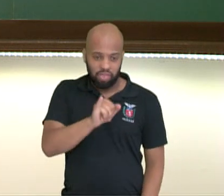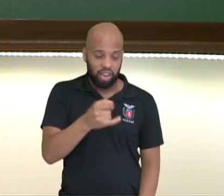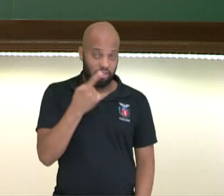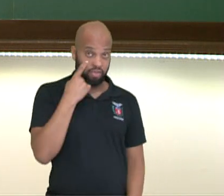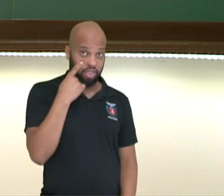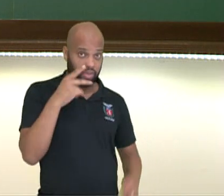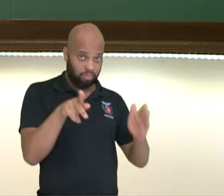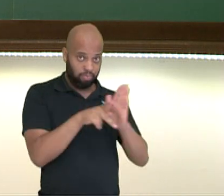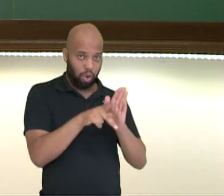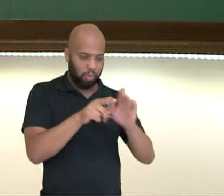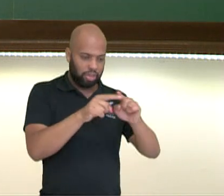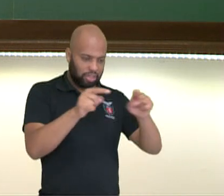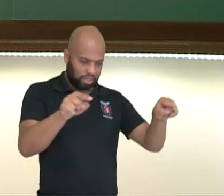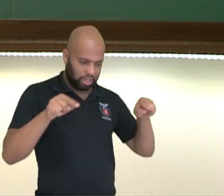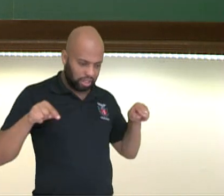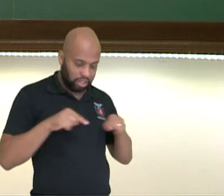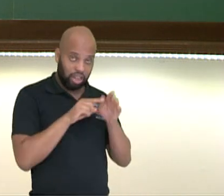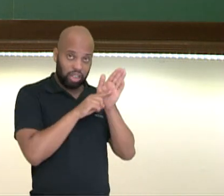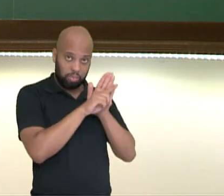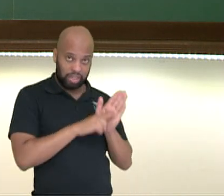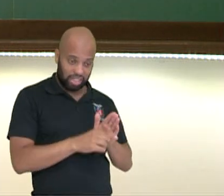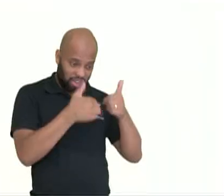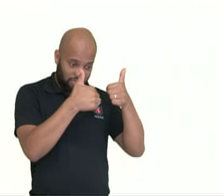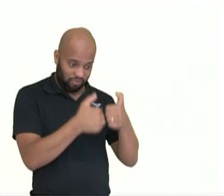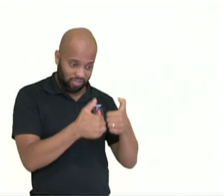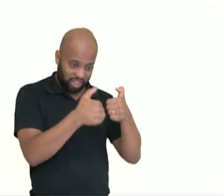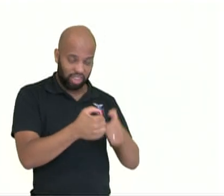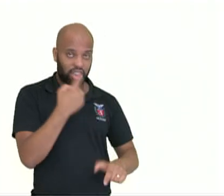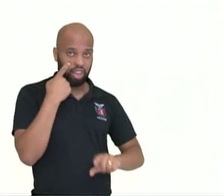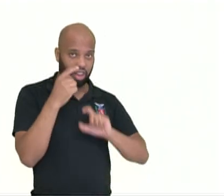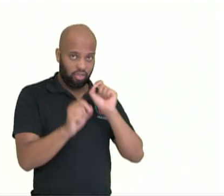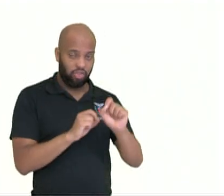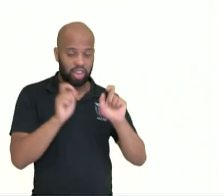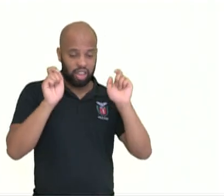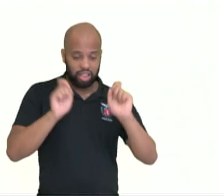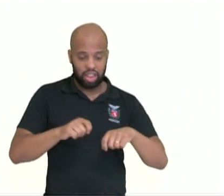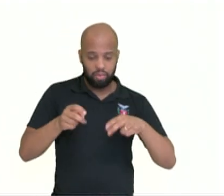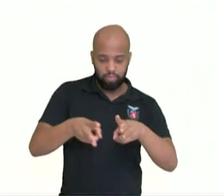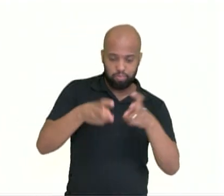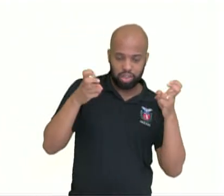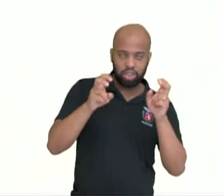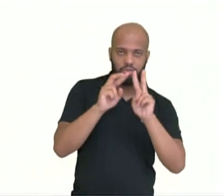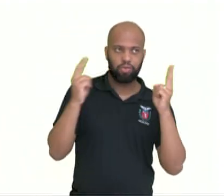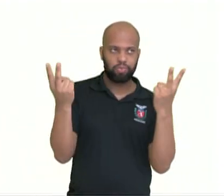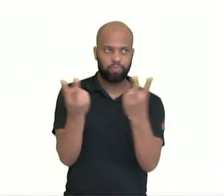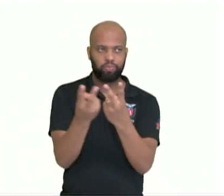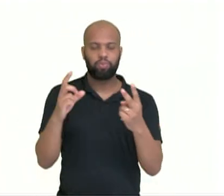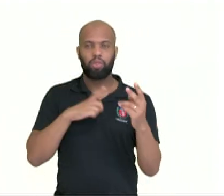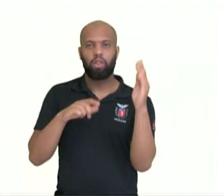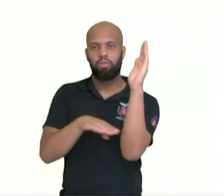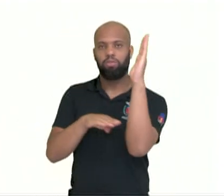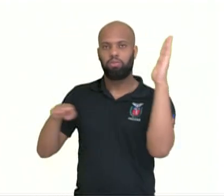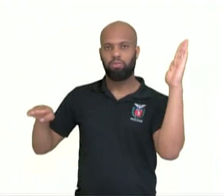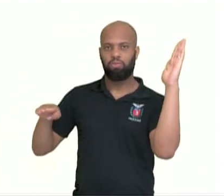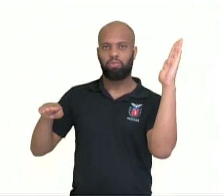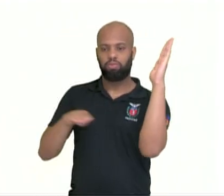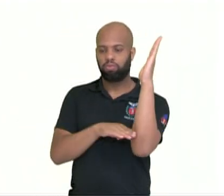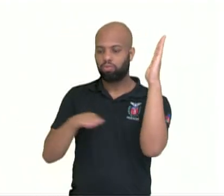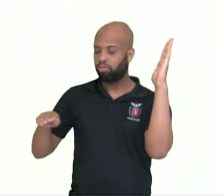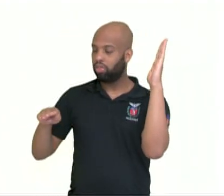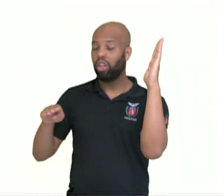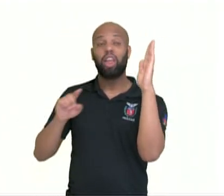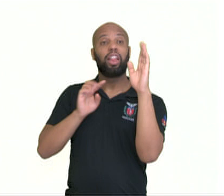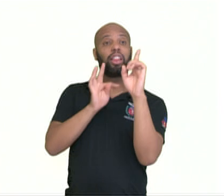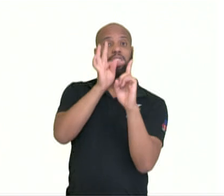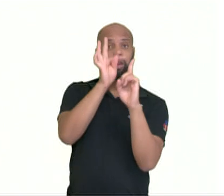variação de temperatura e a variação da grandeza termométrica, no caso aqui o volume. Então aqui tem esse eixo, que é o volume em centímetros cúbicos,